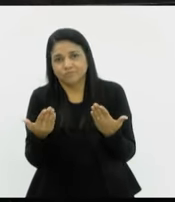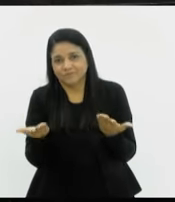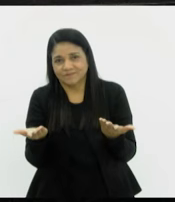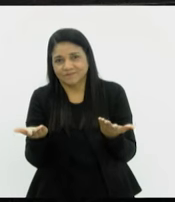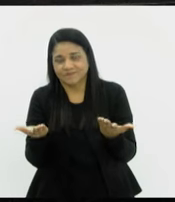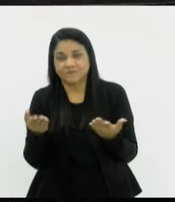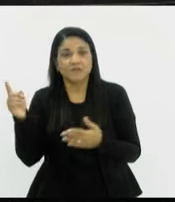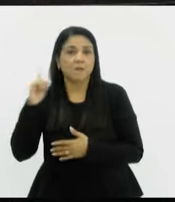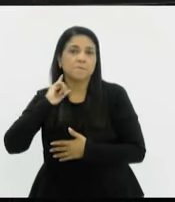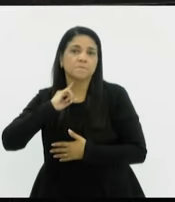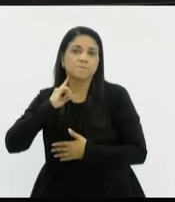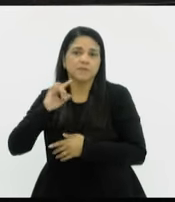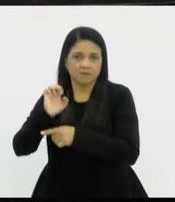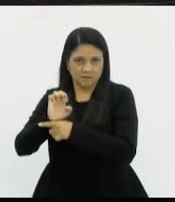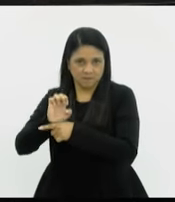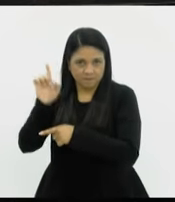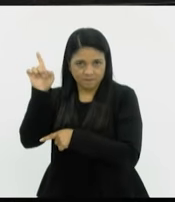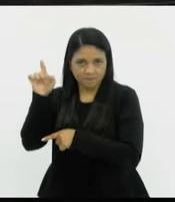Minas Gerais,